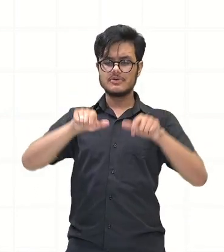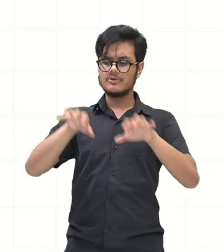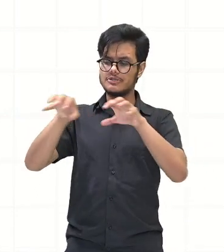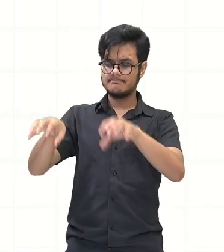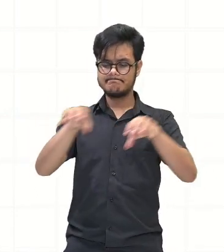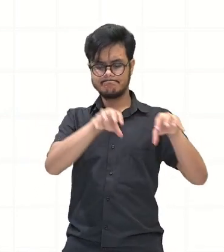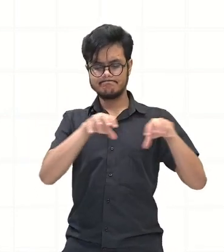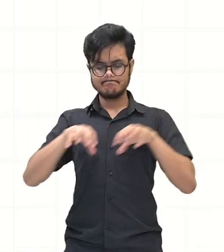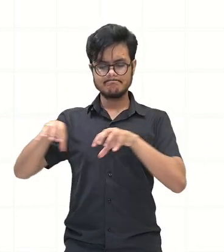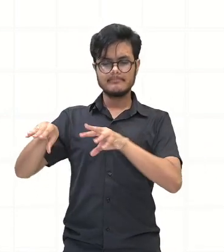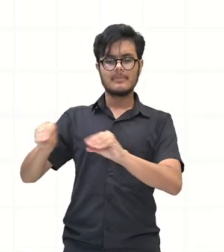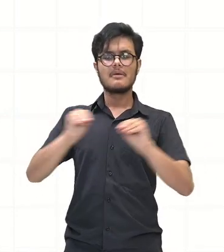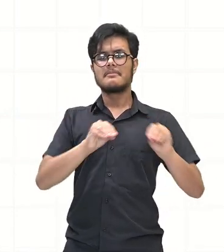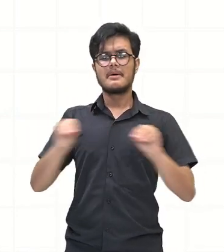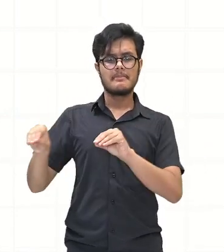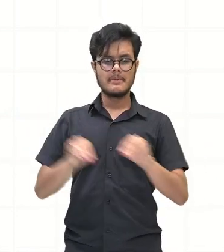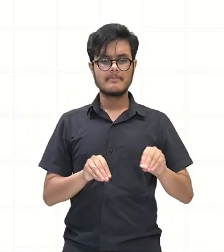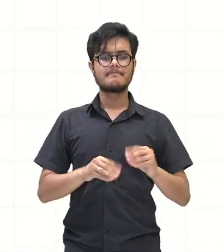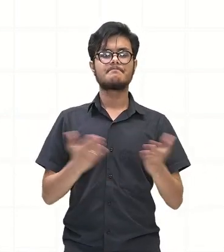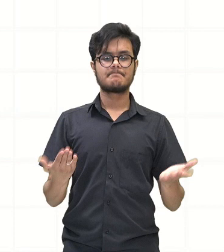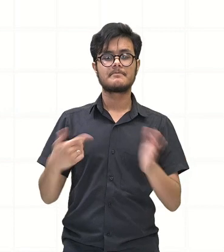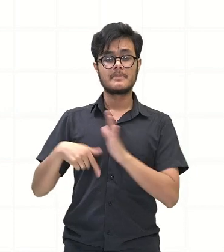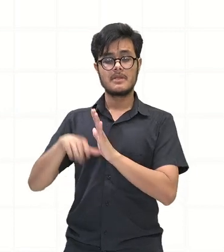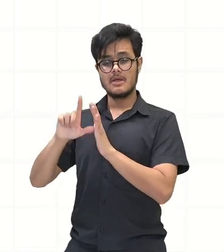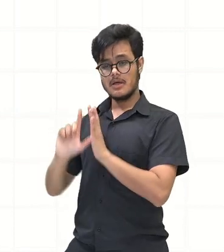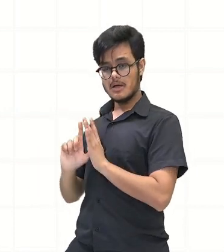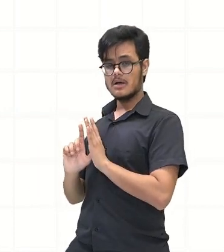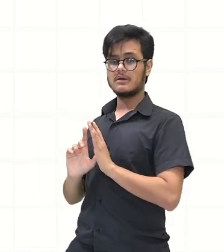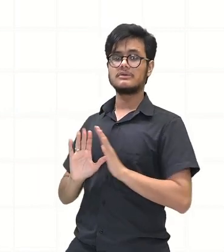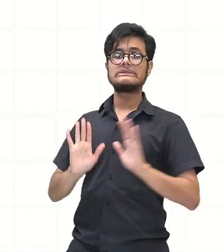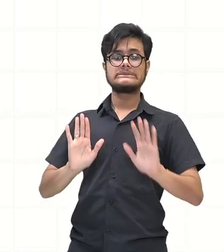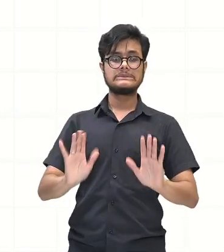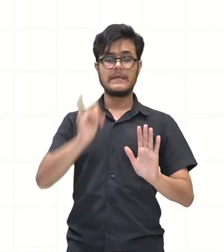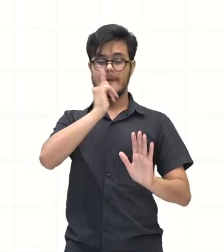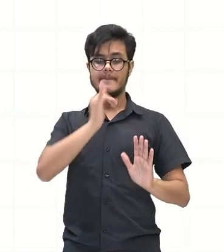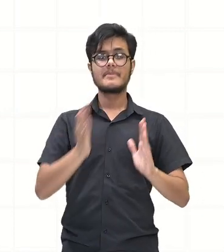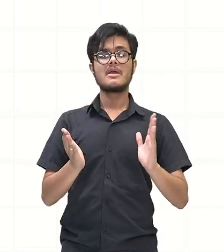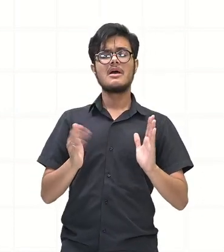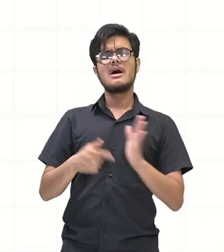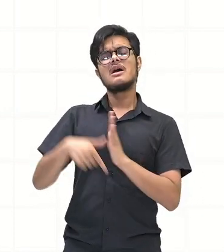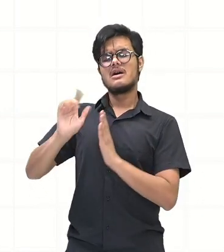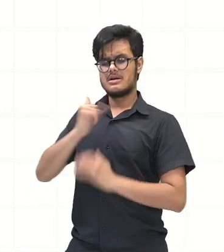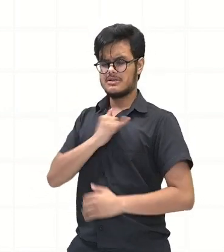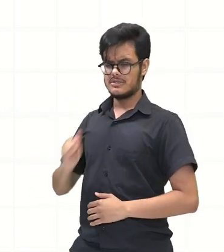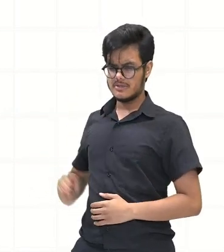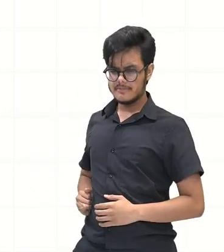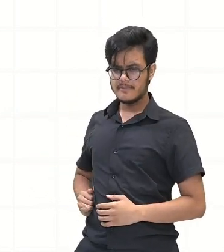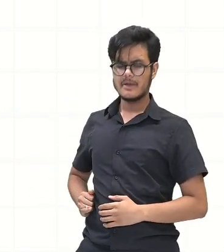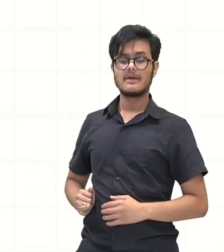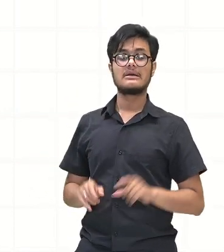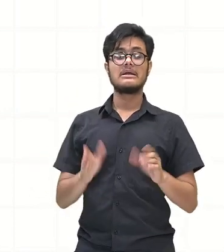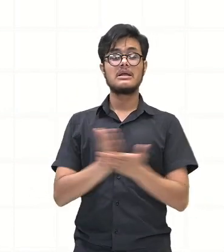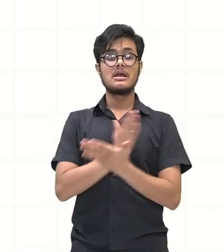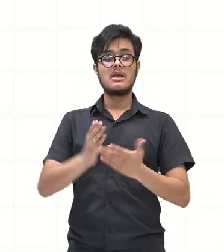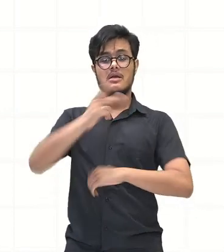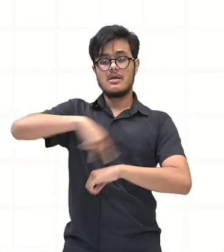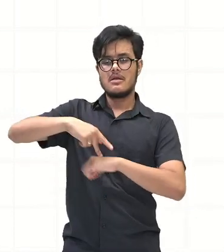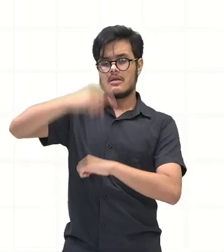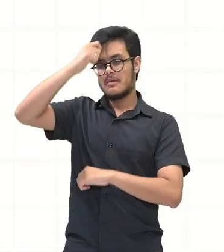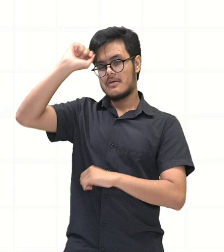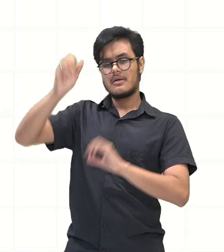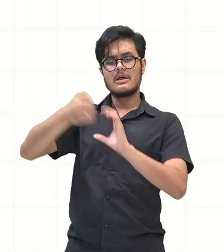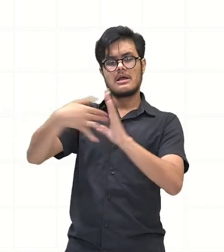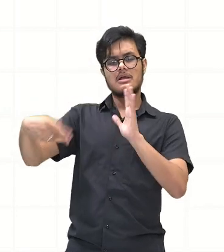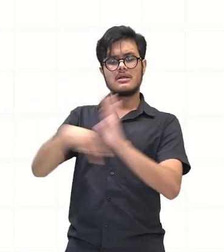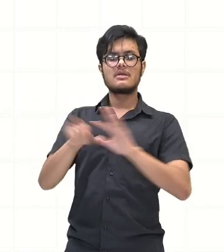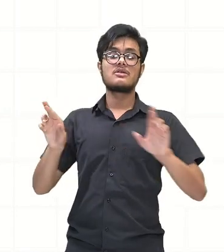colonizatório e também antes da colonização, no período ali pré-colonial, a África ela possuía ali características